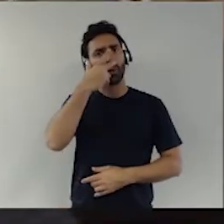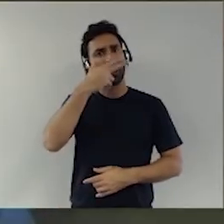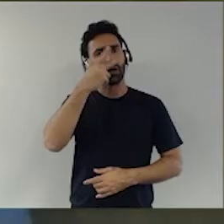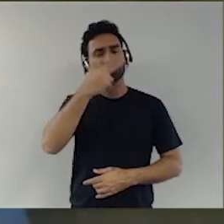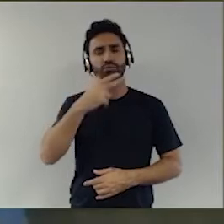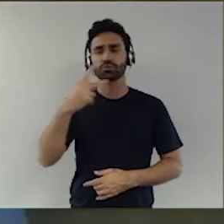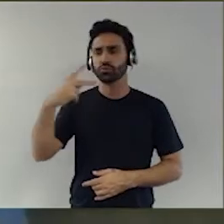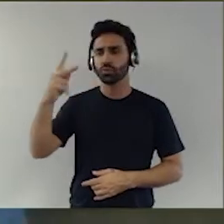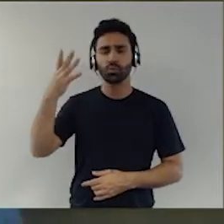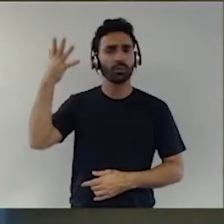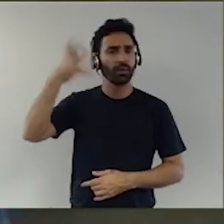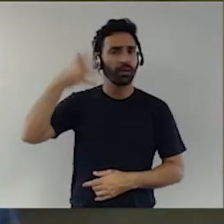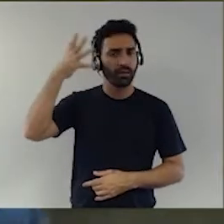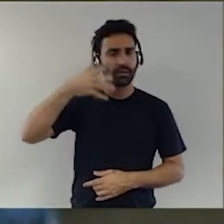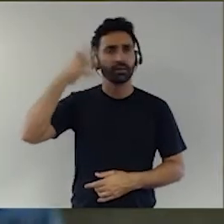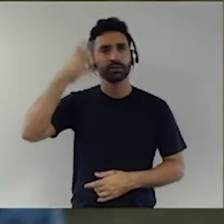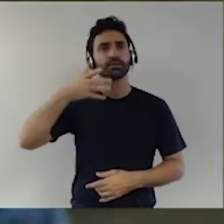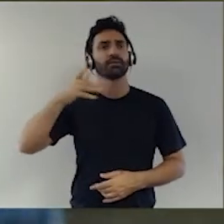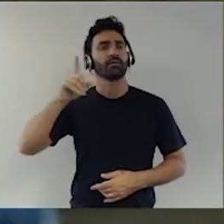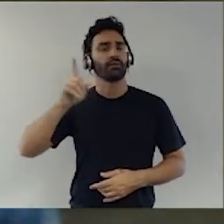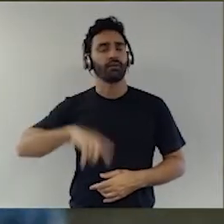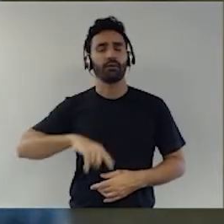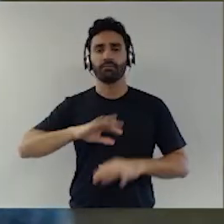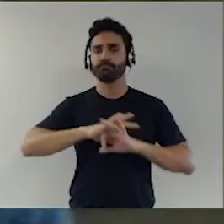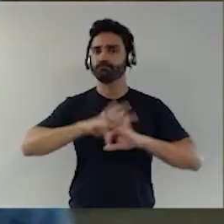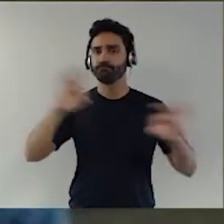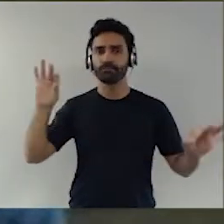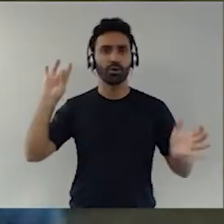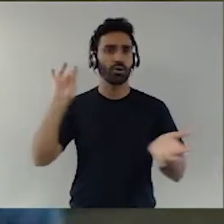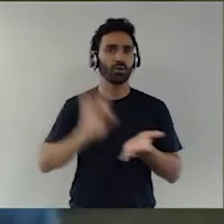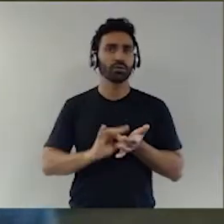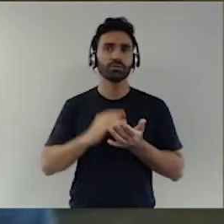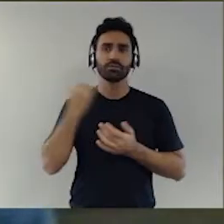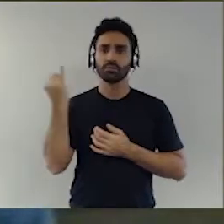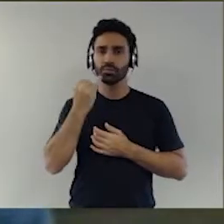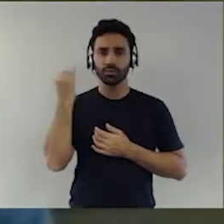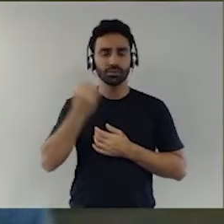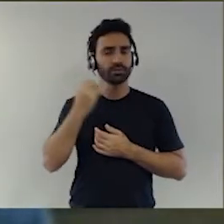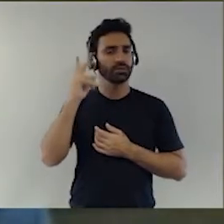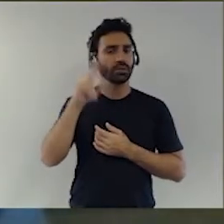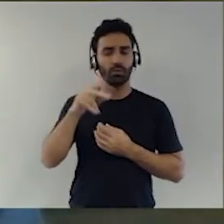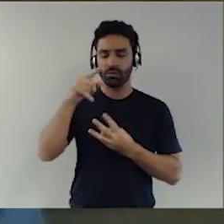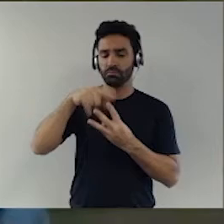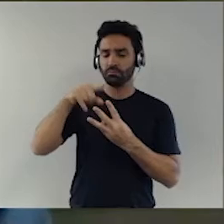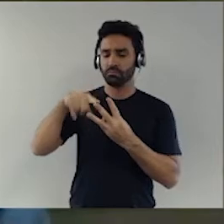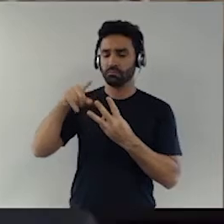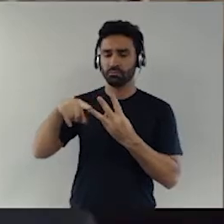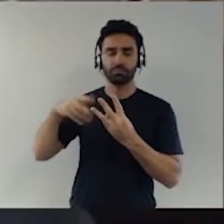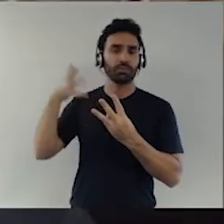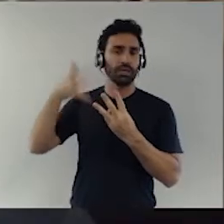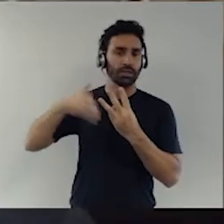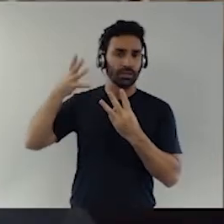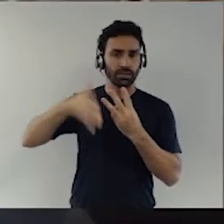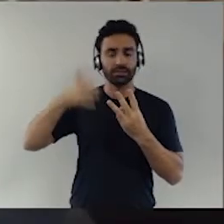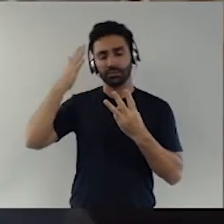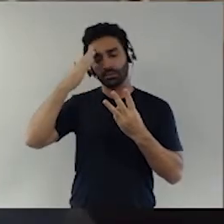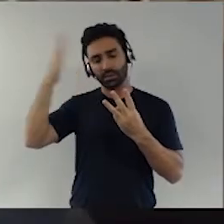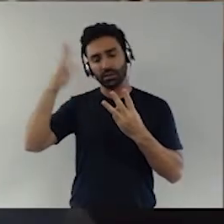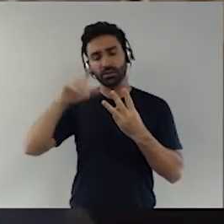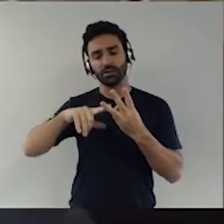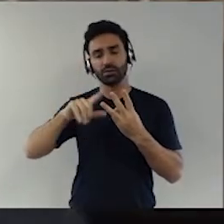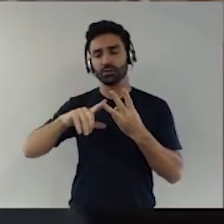sua participação foi extremamente importante, como foi de todos os outros palestrantes. Agradecer aqui ao